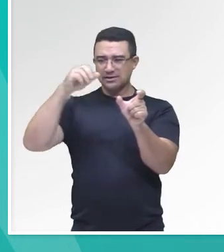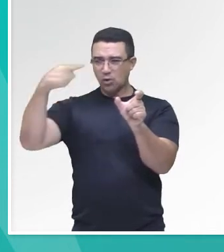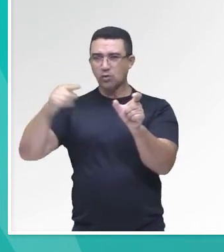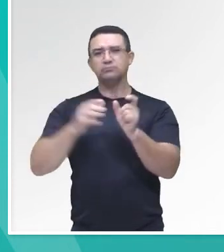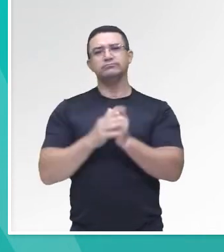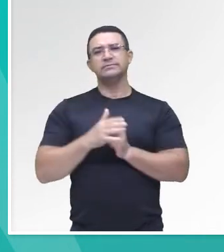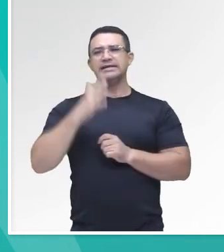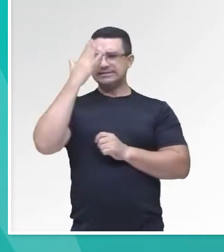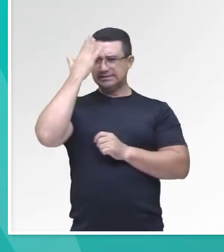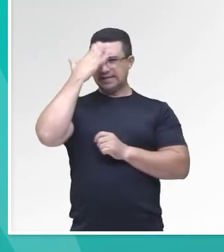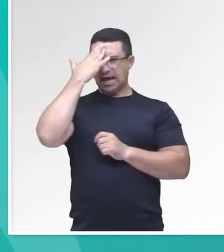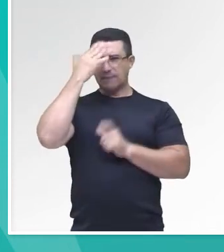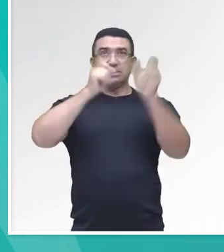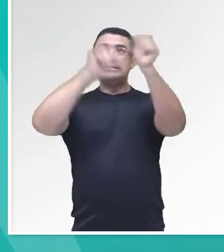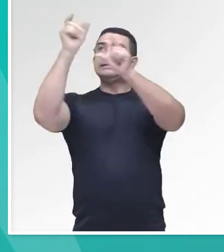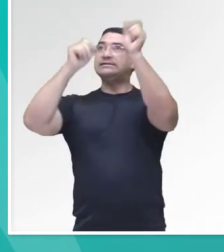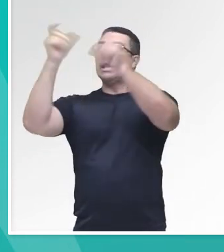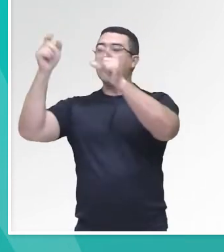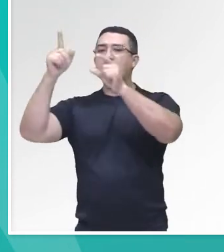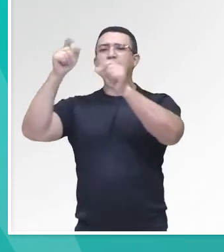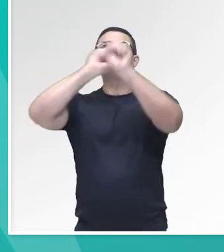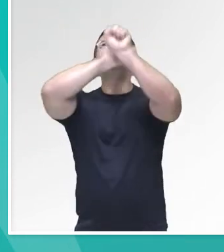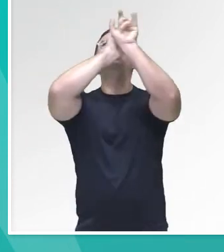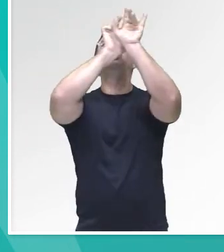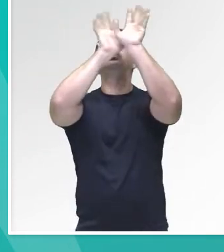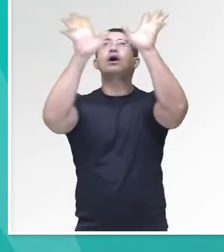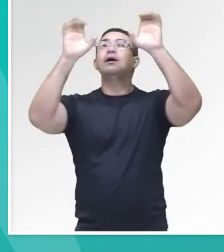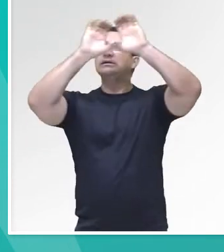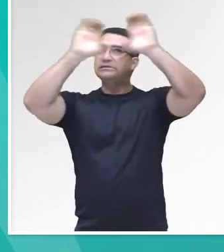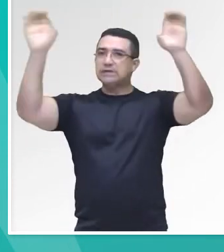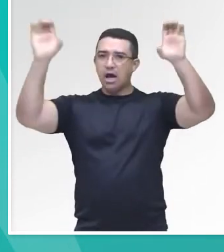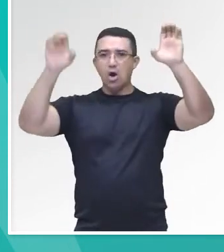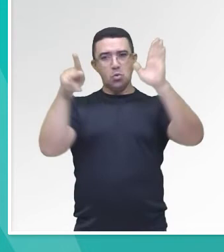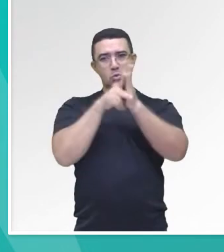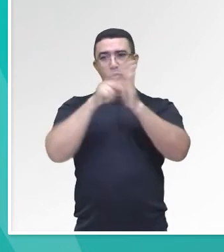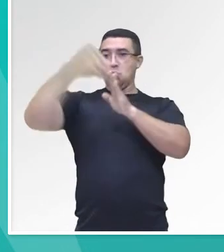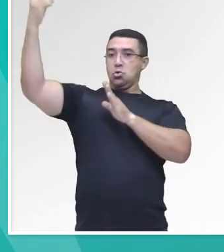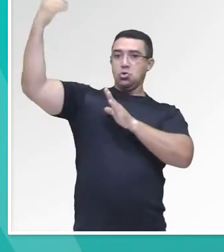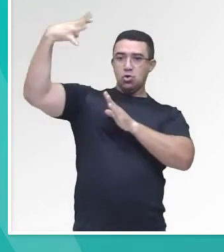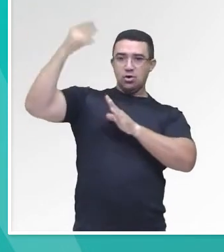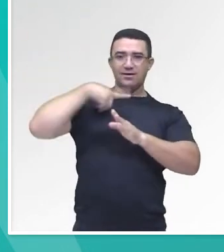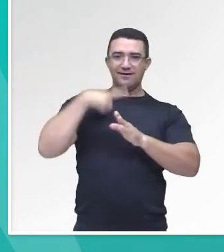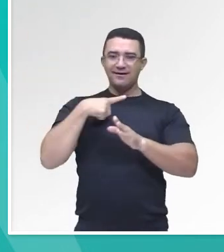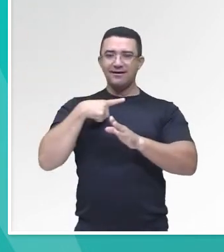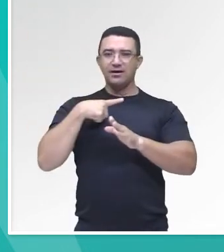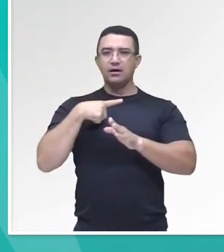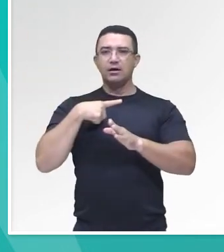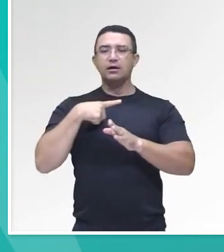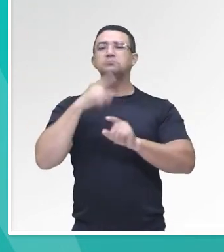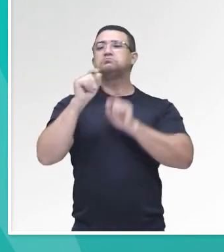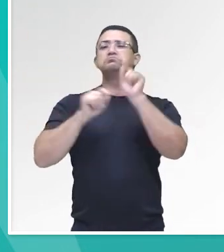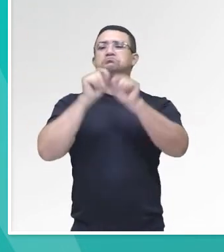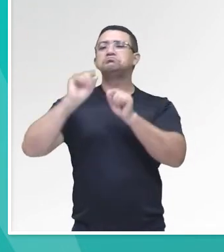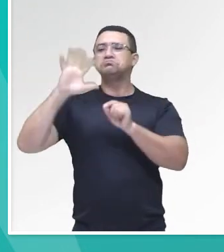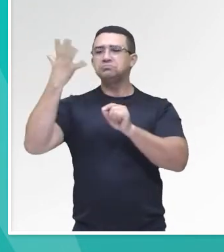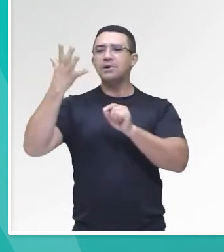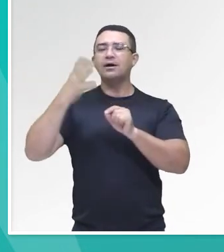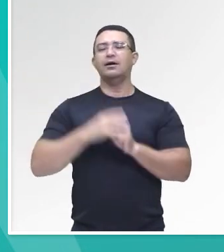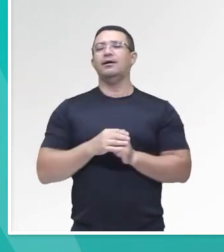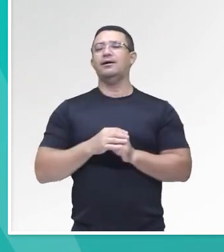ser um astro iluminado, que tem luz própria, né? Então, ele vai estar sendo o